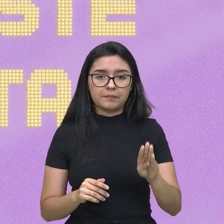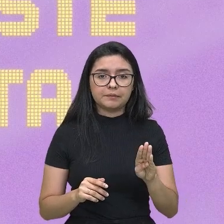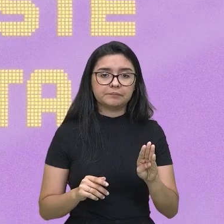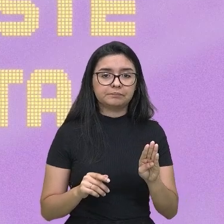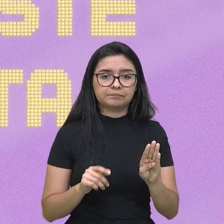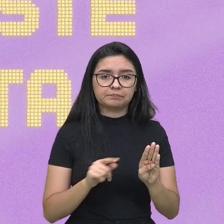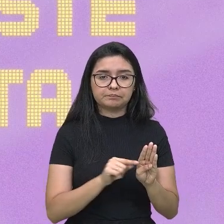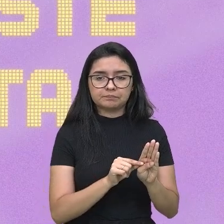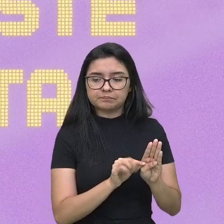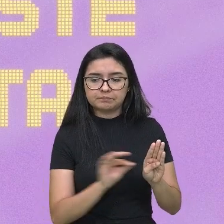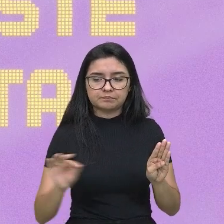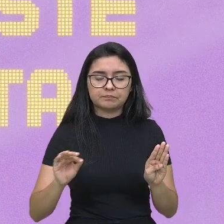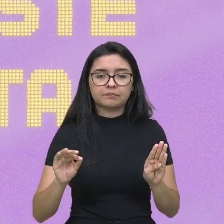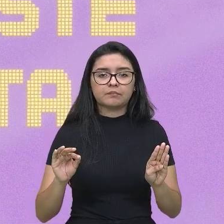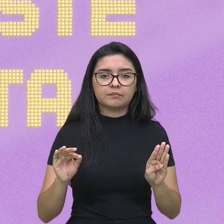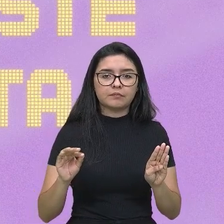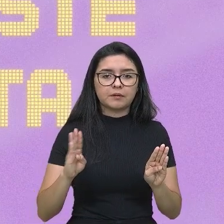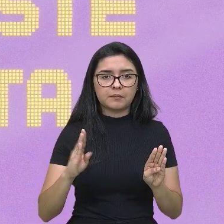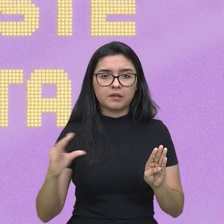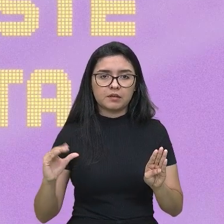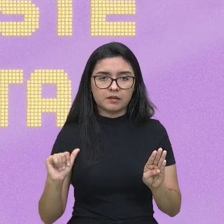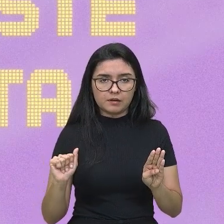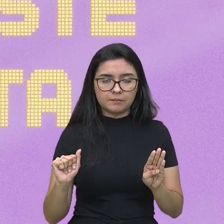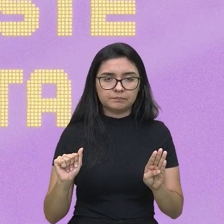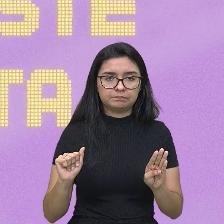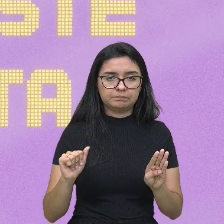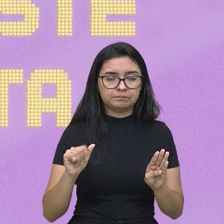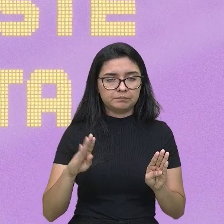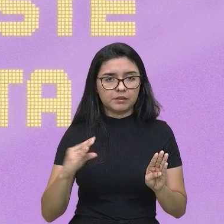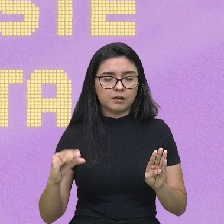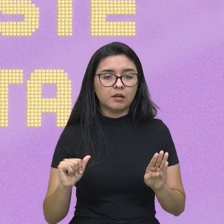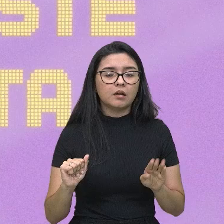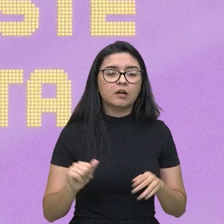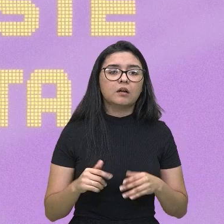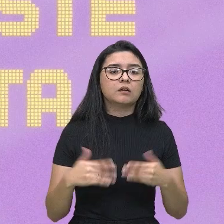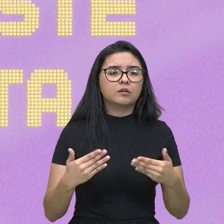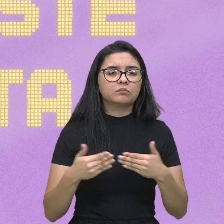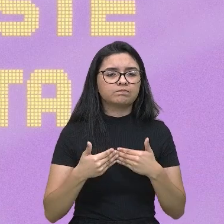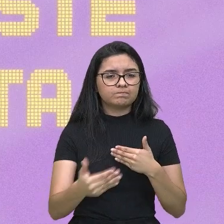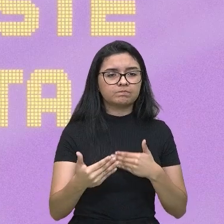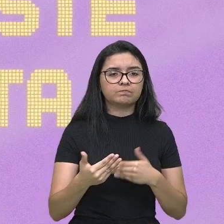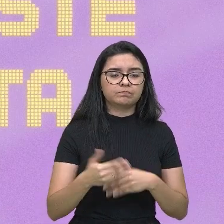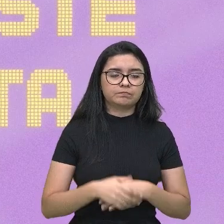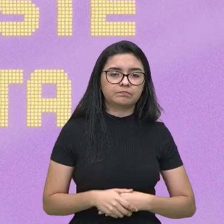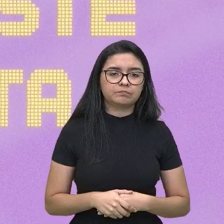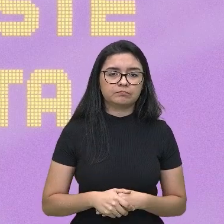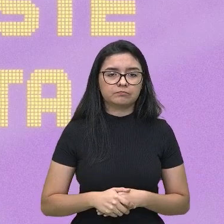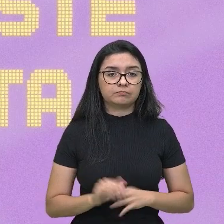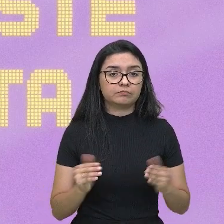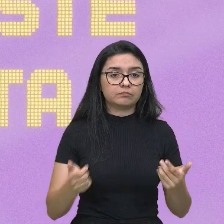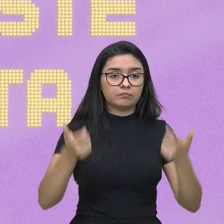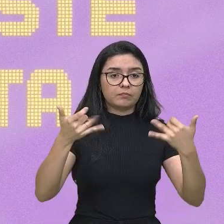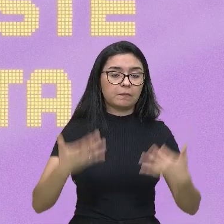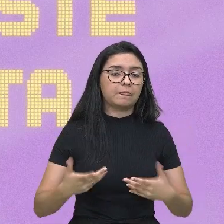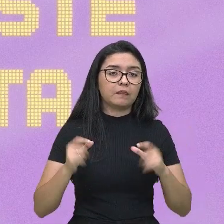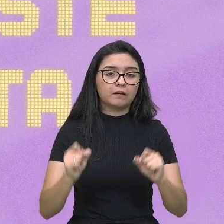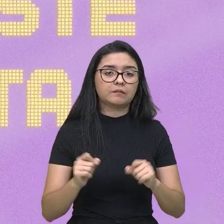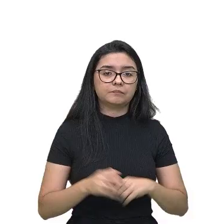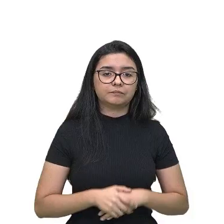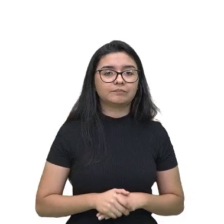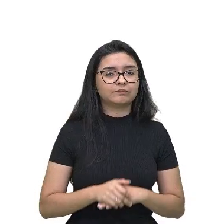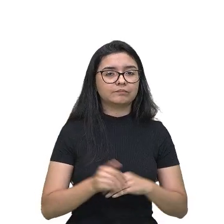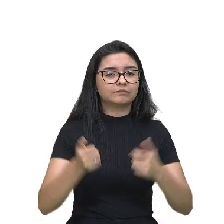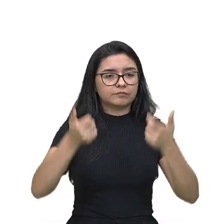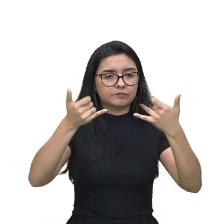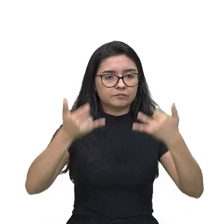extremidades desse segmento, beleza? Vamos continuar porque agora a gente vai avançar e nós vamos falar agora sobre